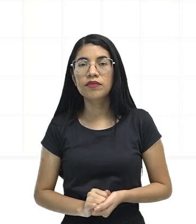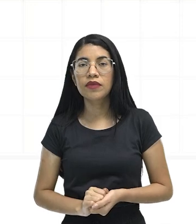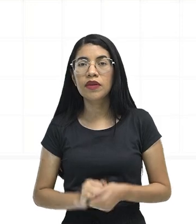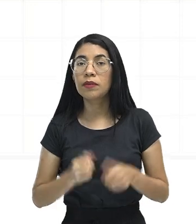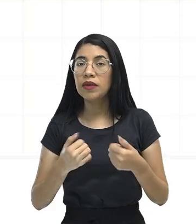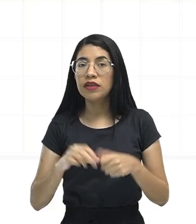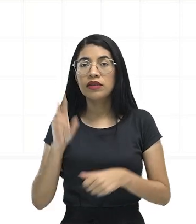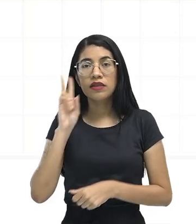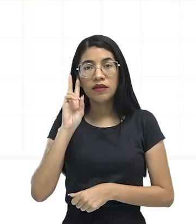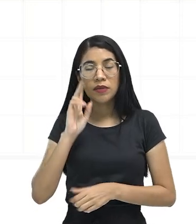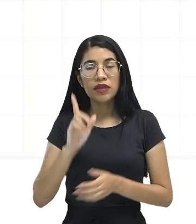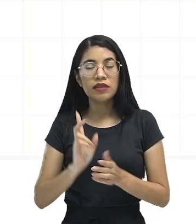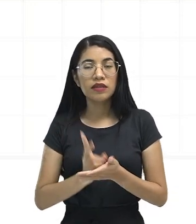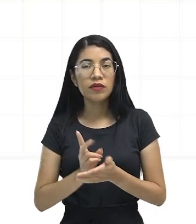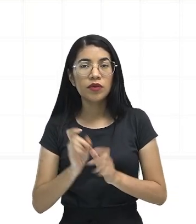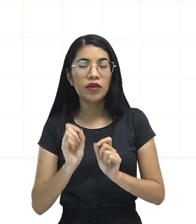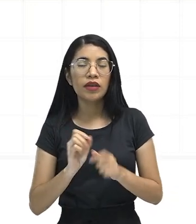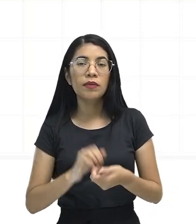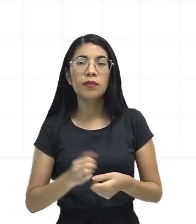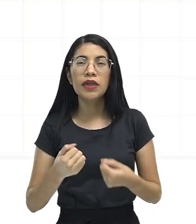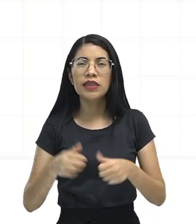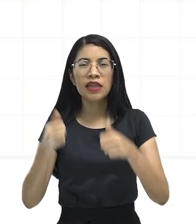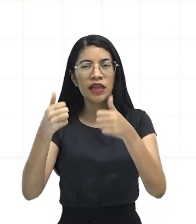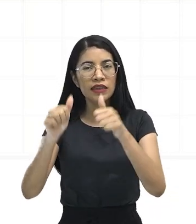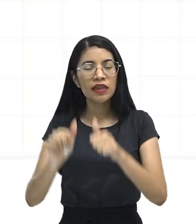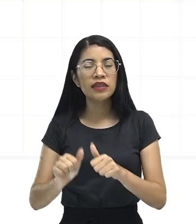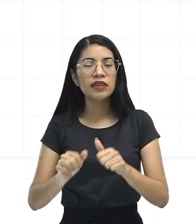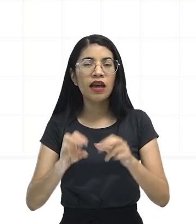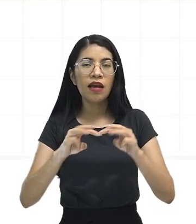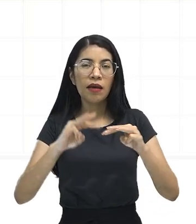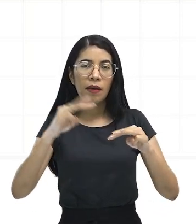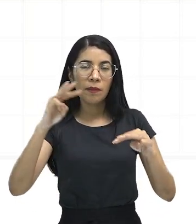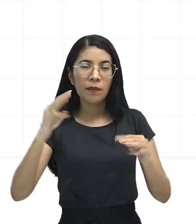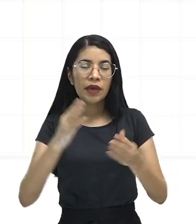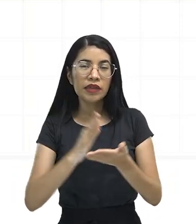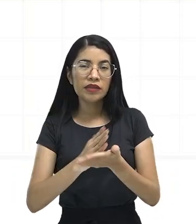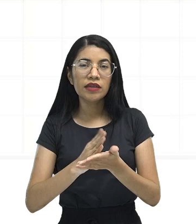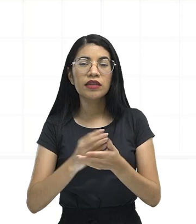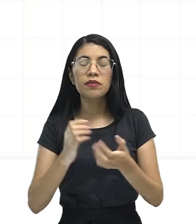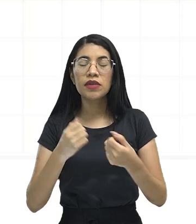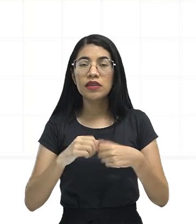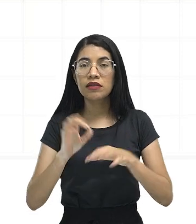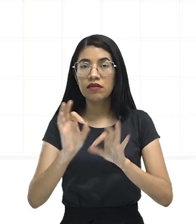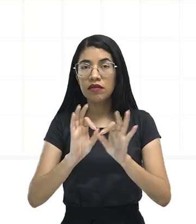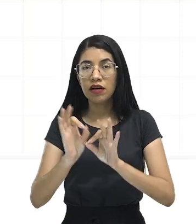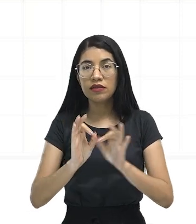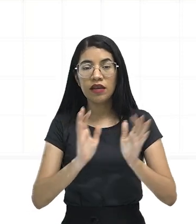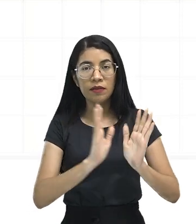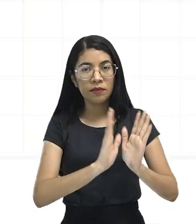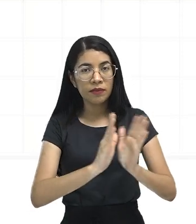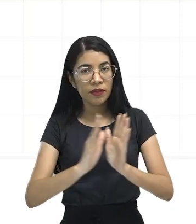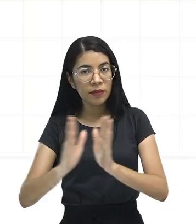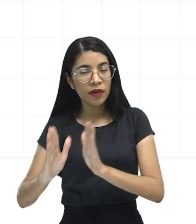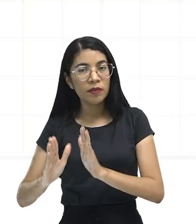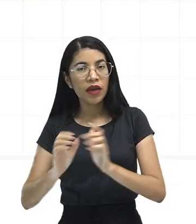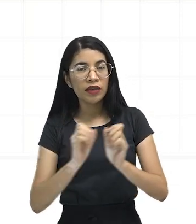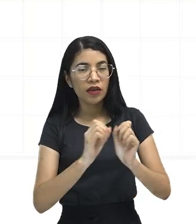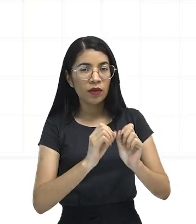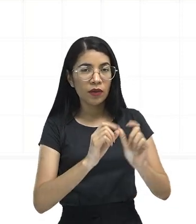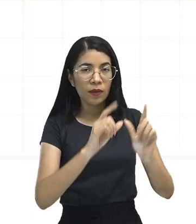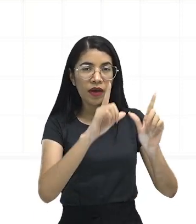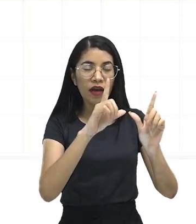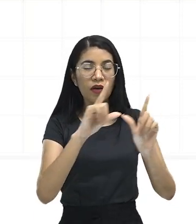não te esquece, antes de você verificar quem é a mediana, coloca os termos organizados,